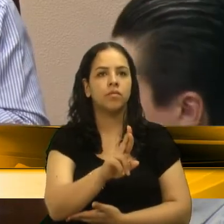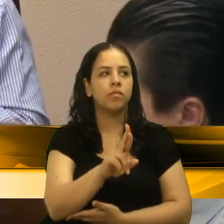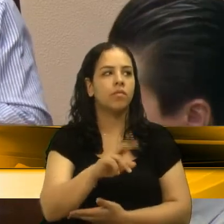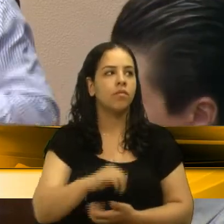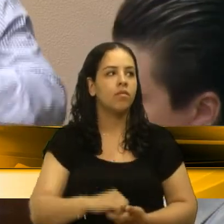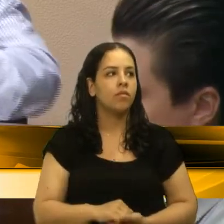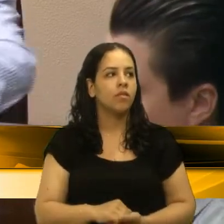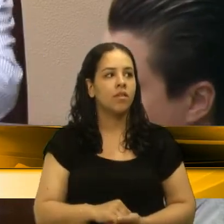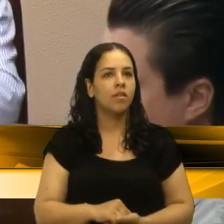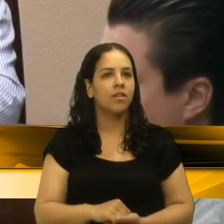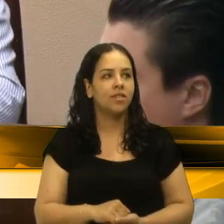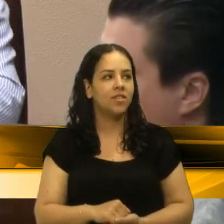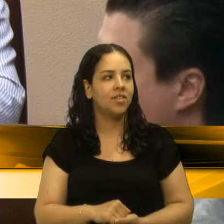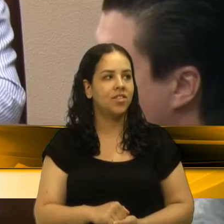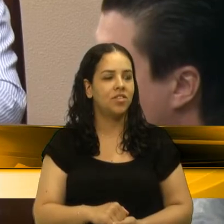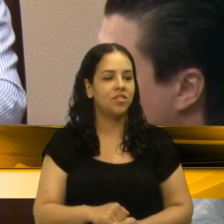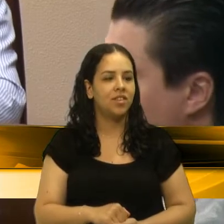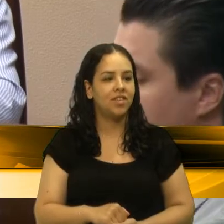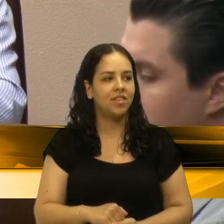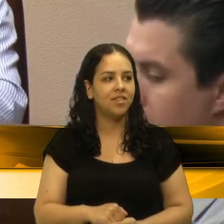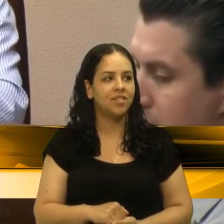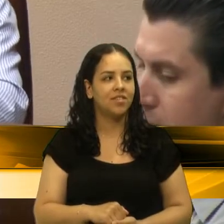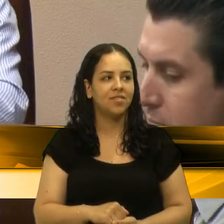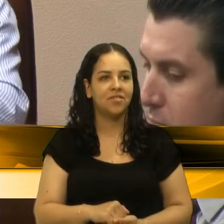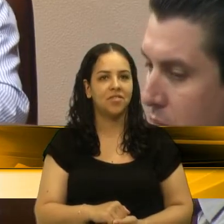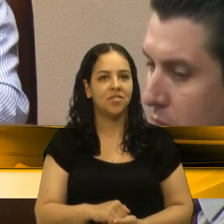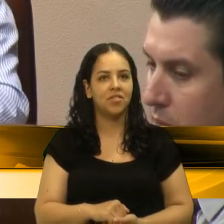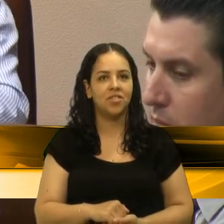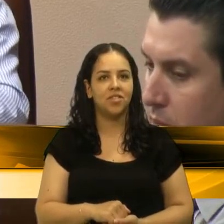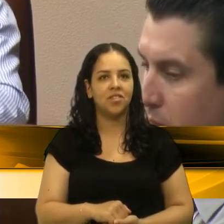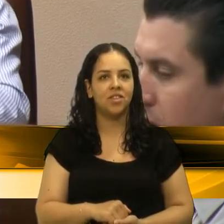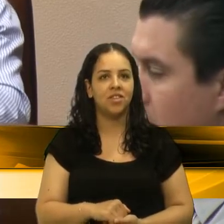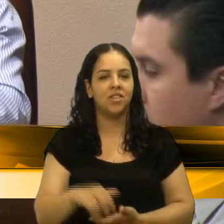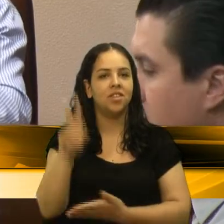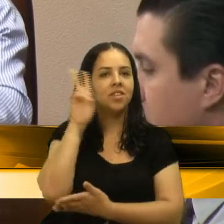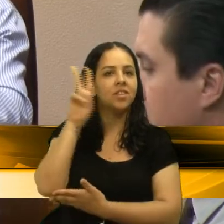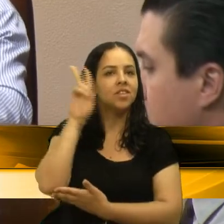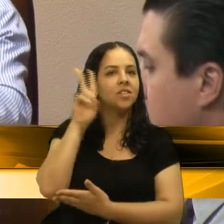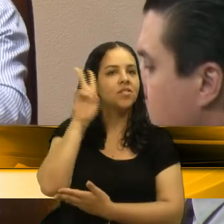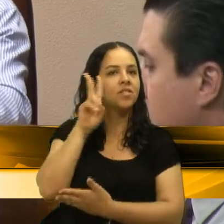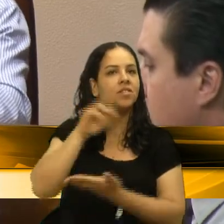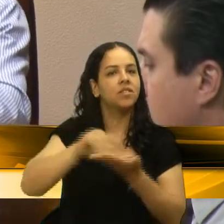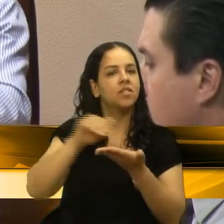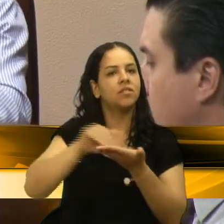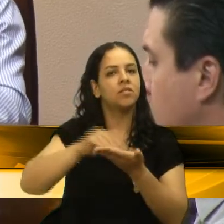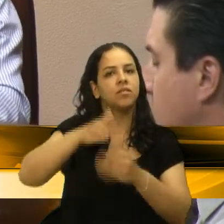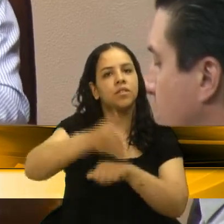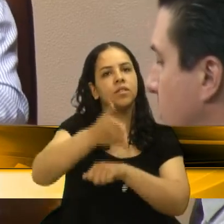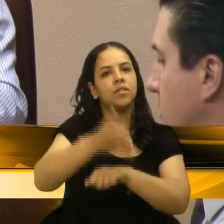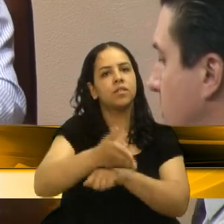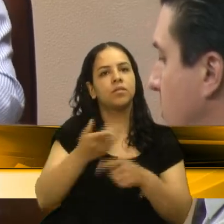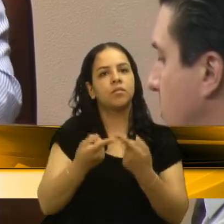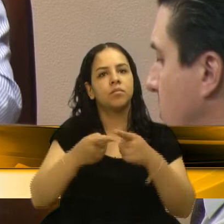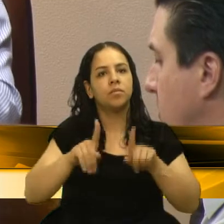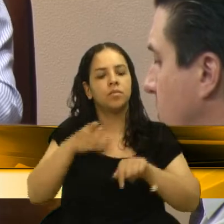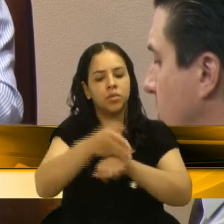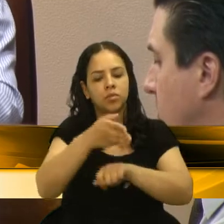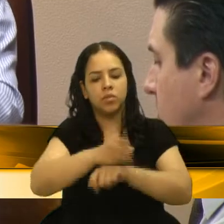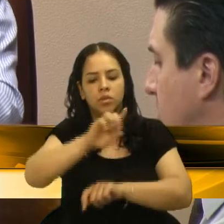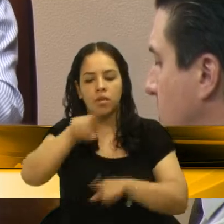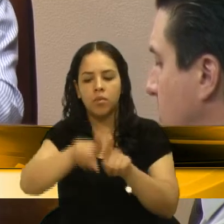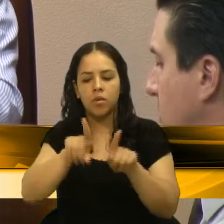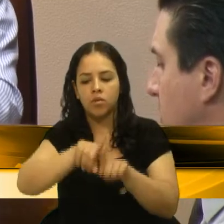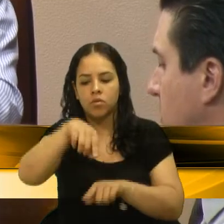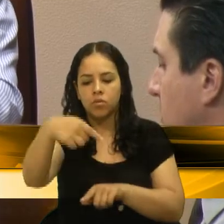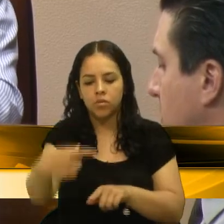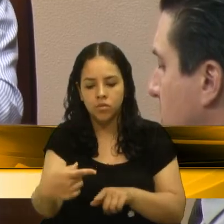Secretaria Municipal da Cultura, Secretaria de Turismo. Eu não lembro todas as secretarias que participaram do DECOR, mas a PGM também participou, entre outras entidades